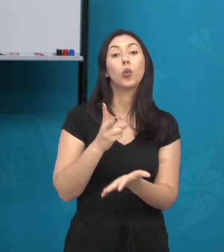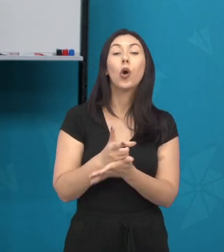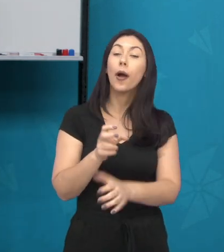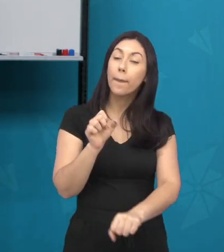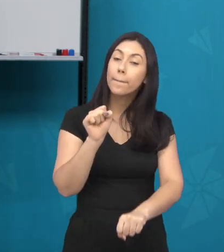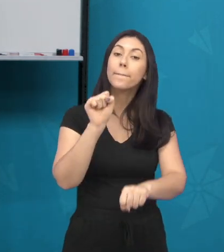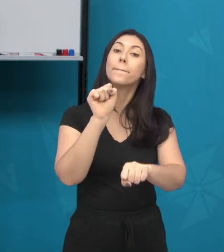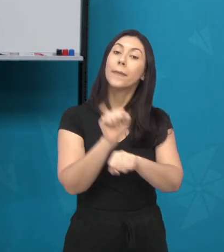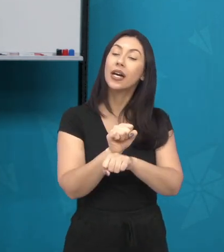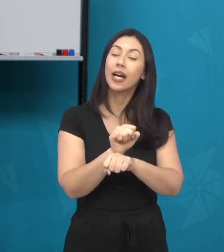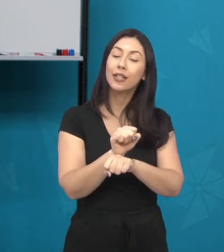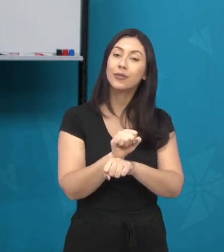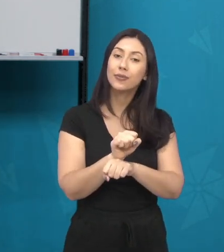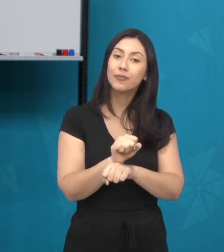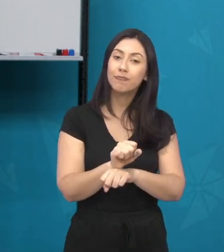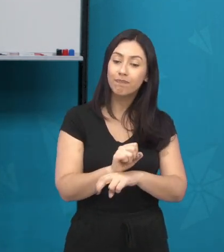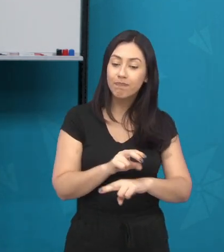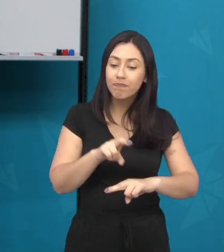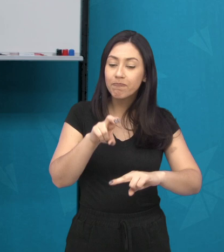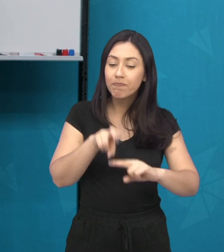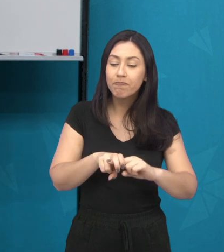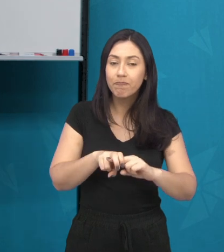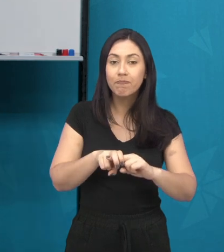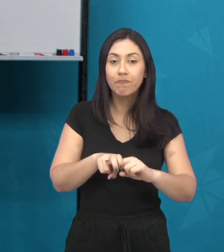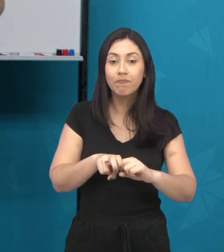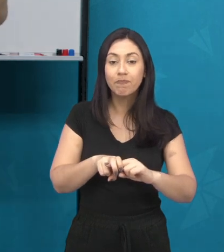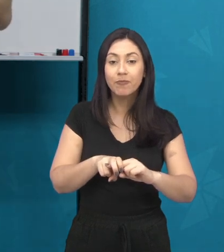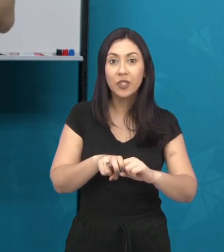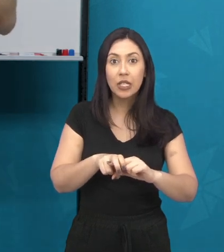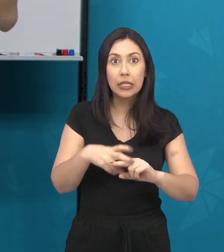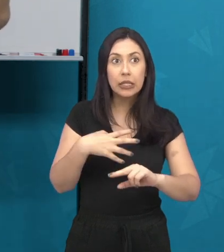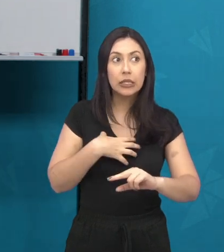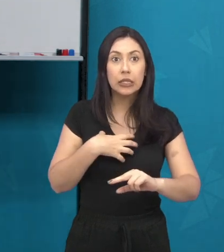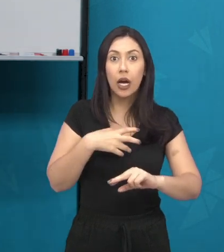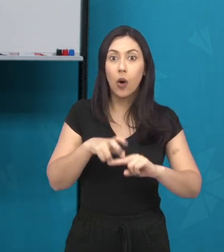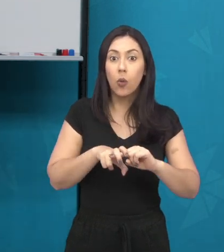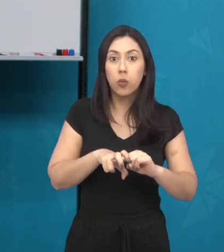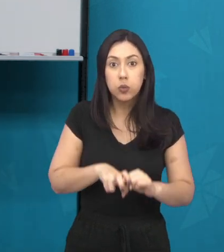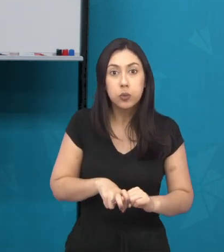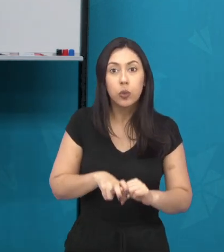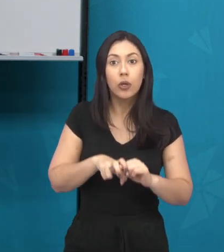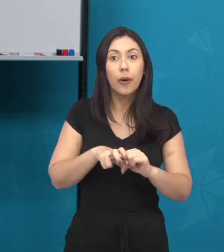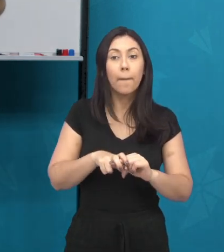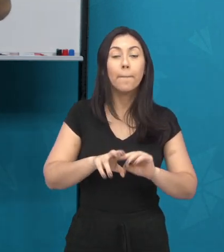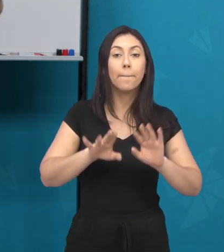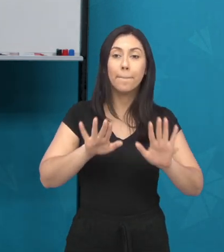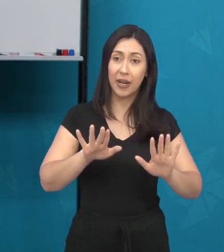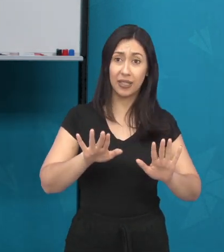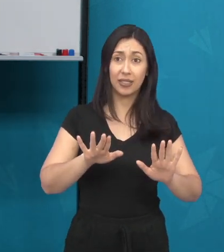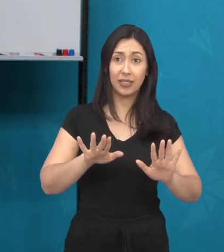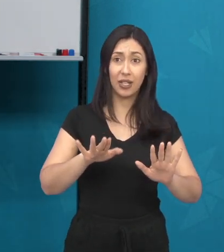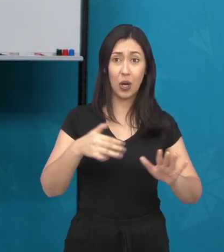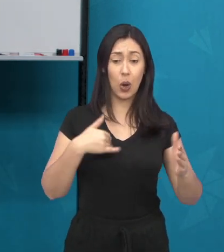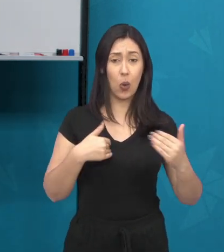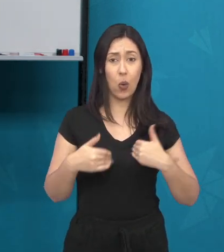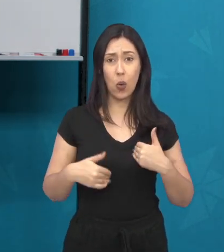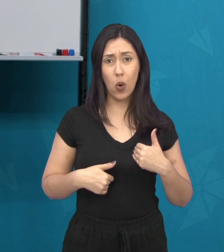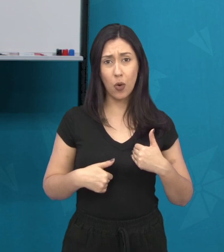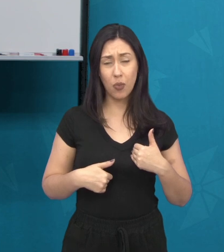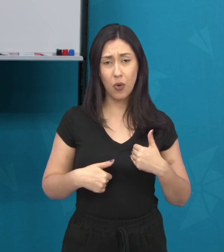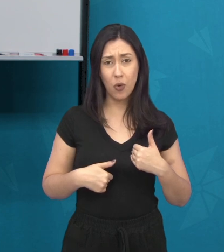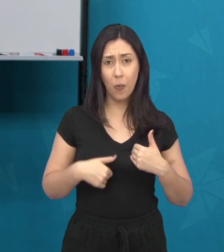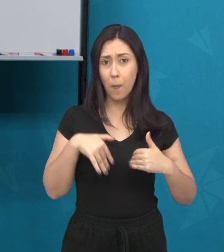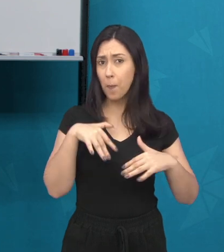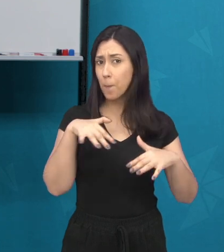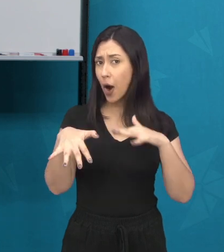inercial em repouso e aí você sente o seu corpo comprimir o branco só que na verdade não é não é o seu corpo que está